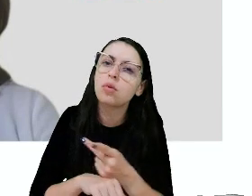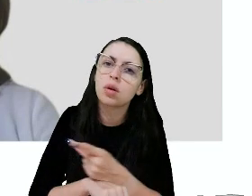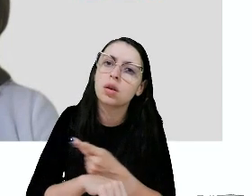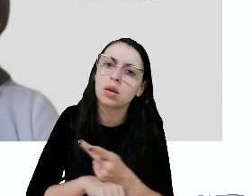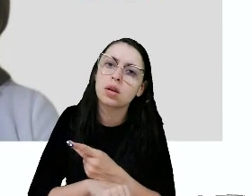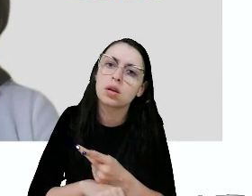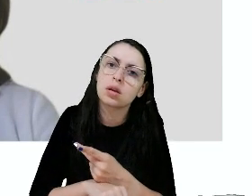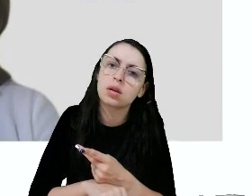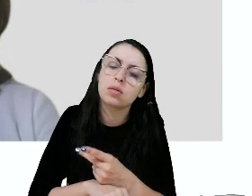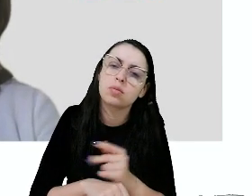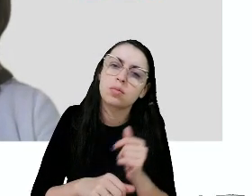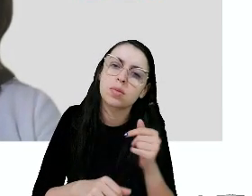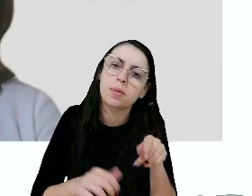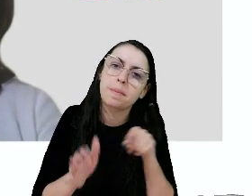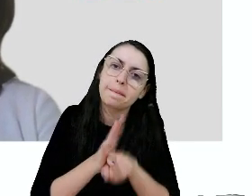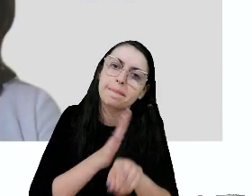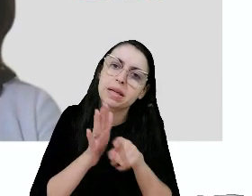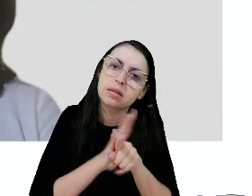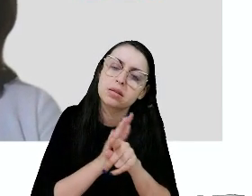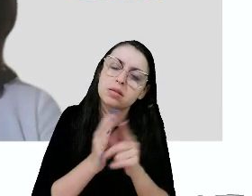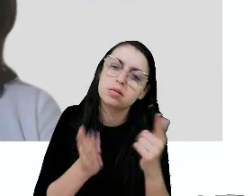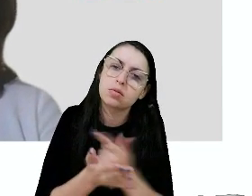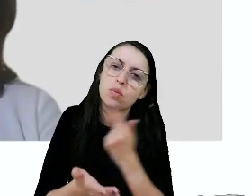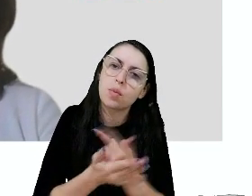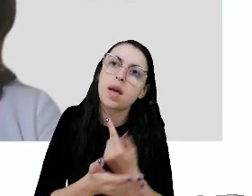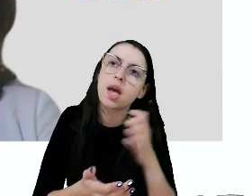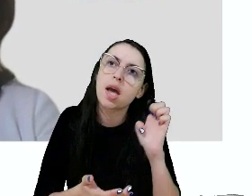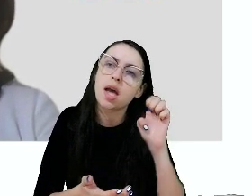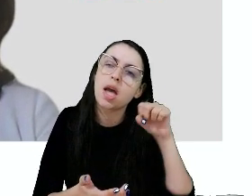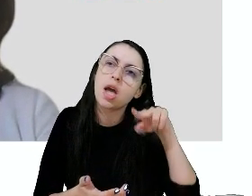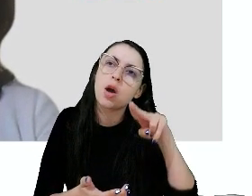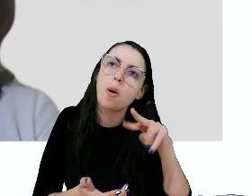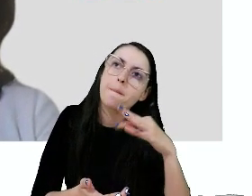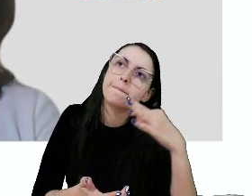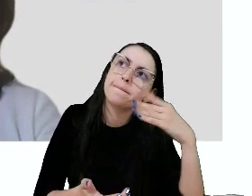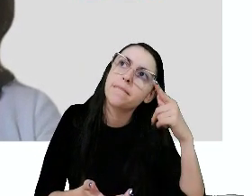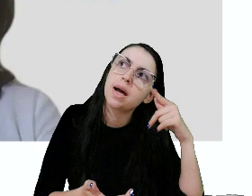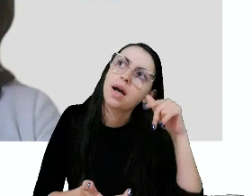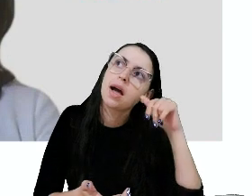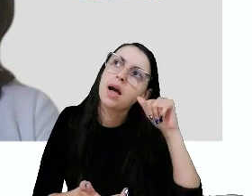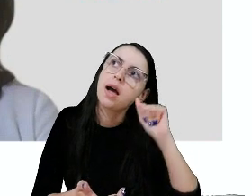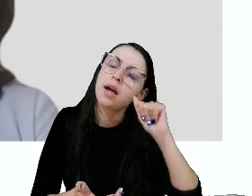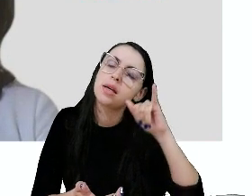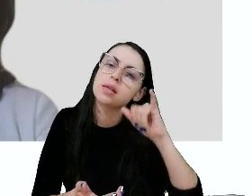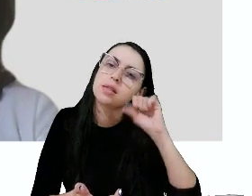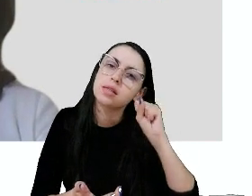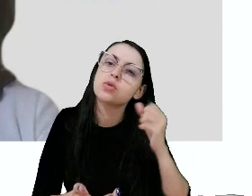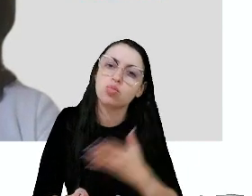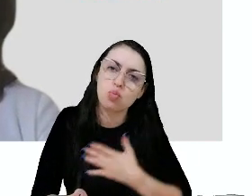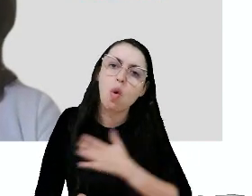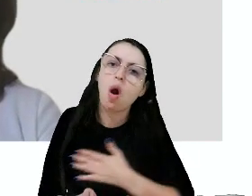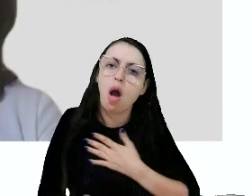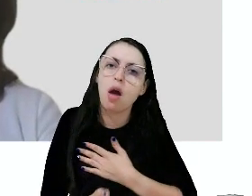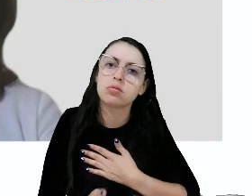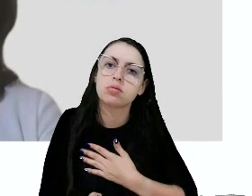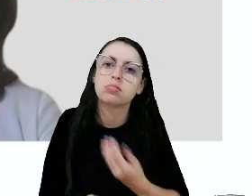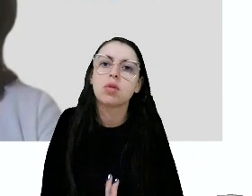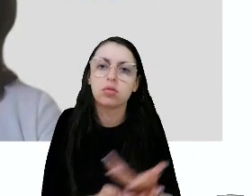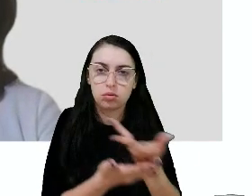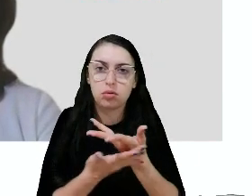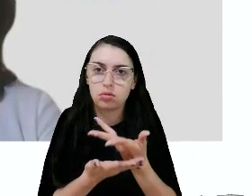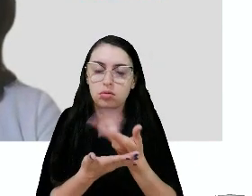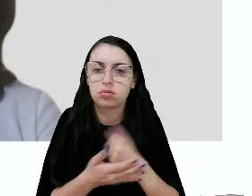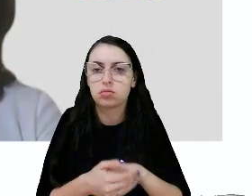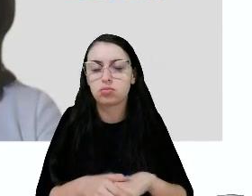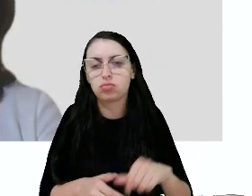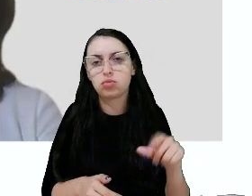busquei aqui uma pesquisa que o jornal É o País, que é um jornal que eu até leio e gosto muito, ele